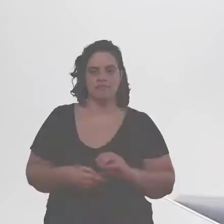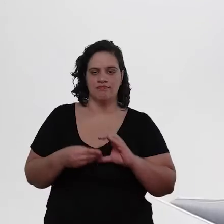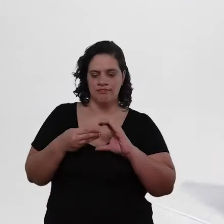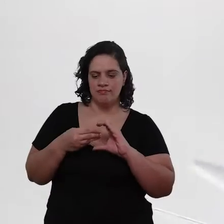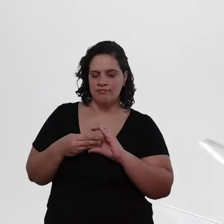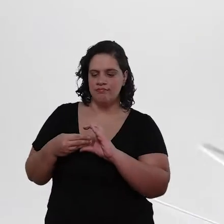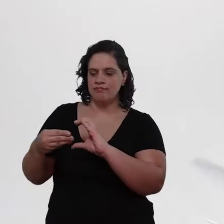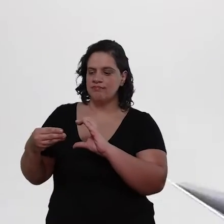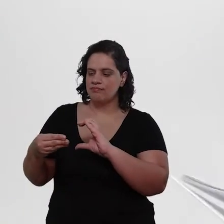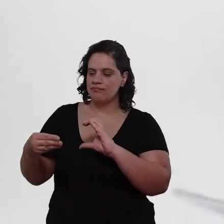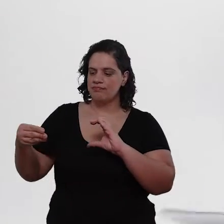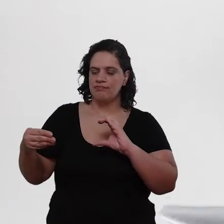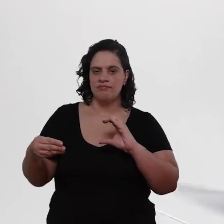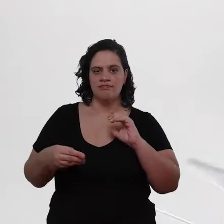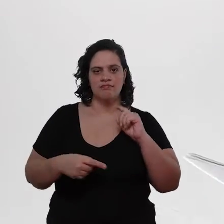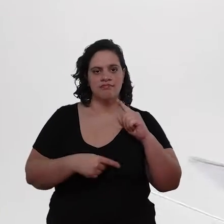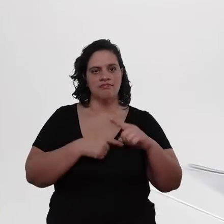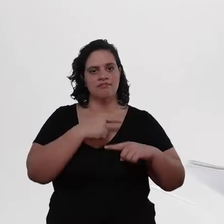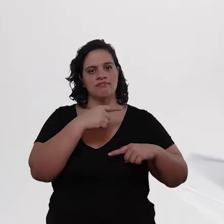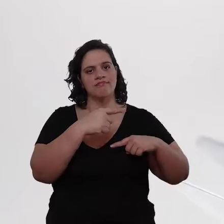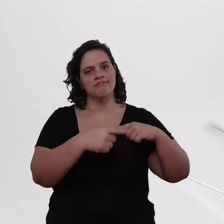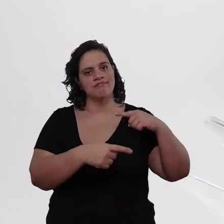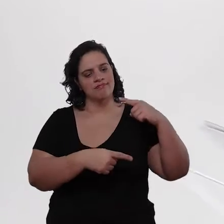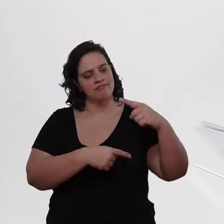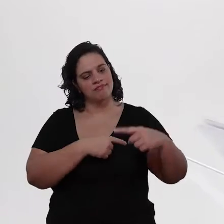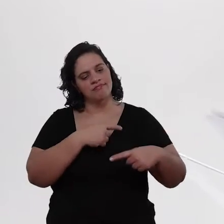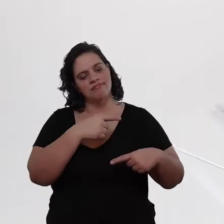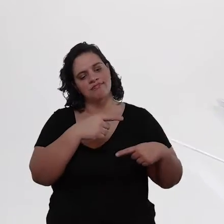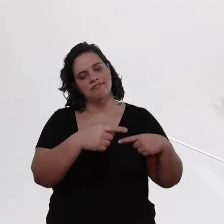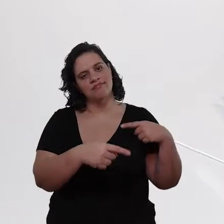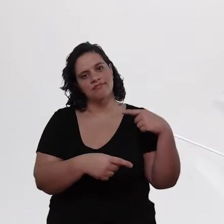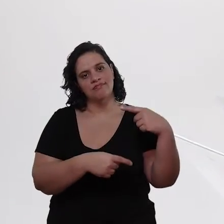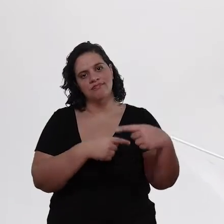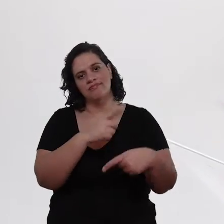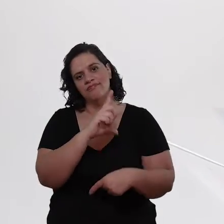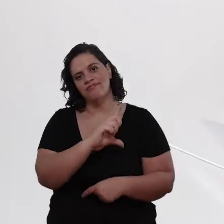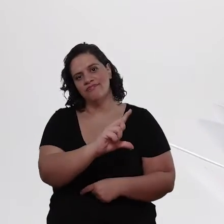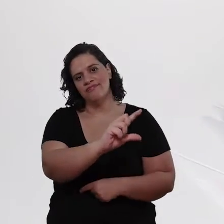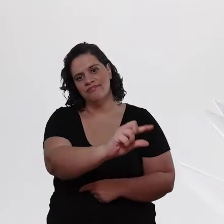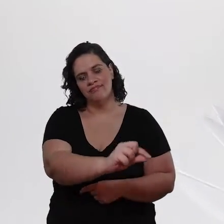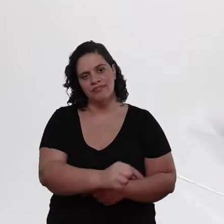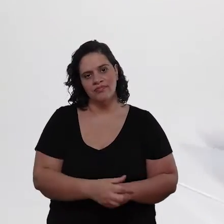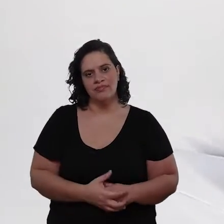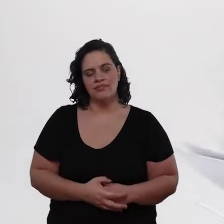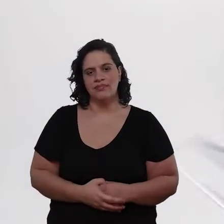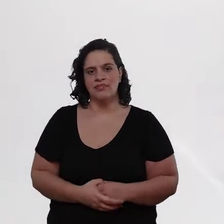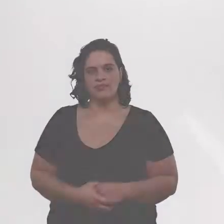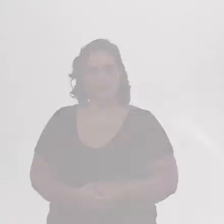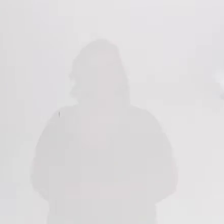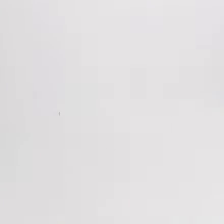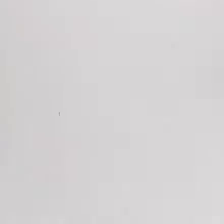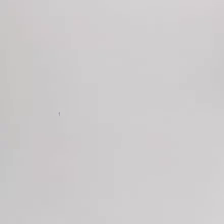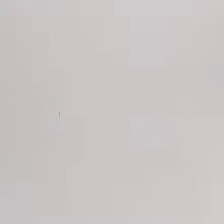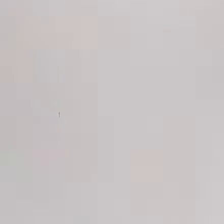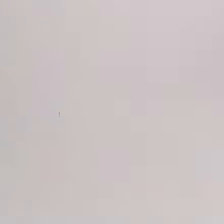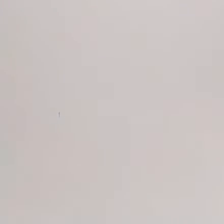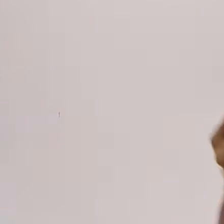E a rolou devagar para longe. Ou melhor, e rolou devagar para